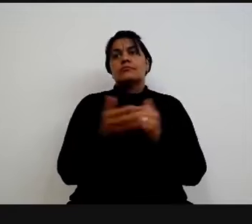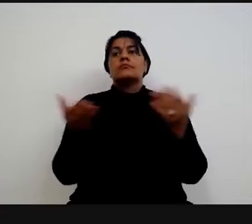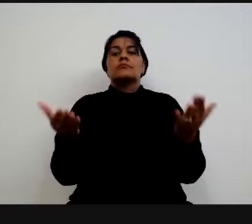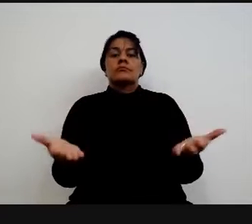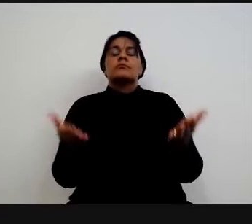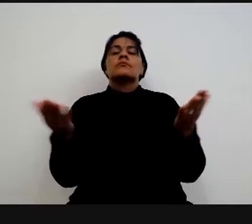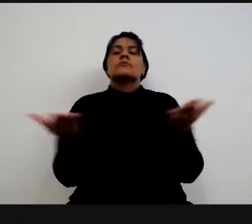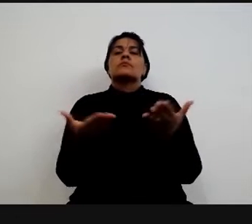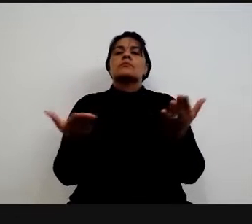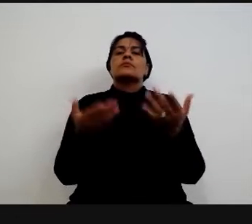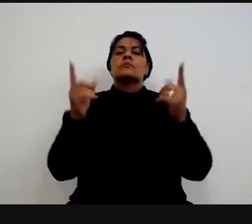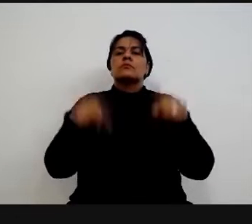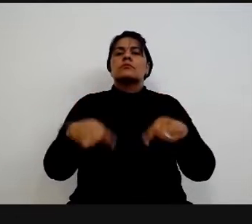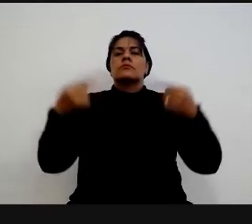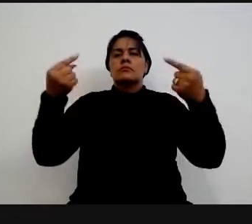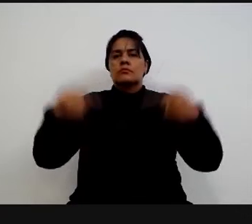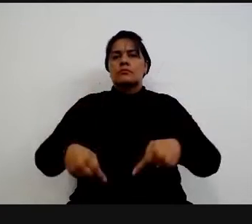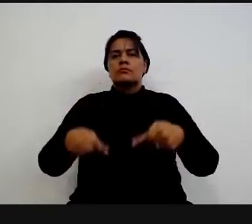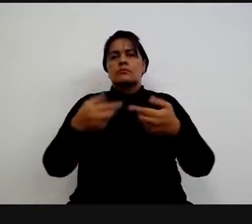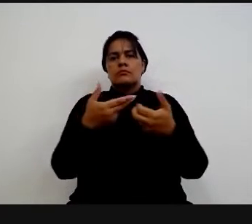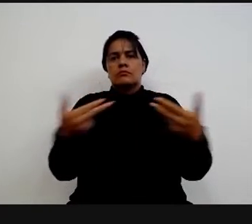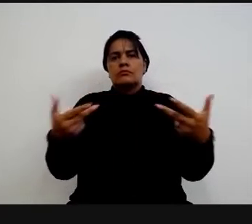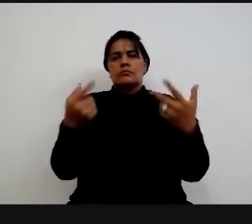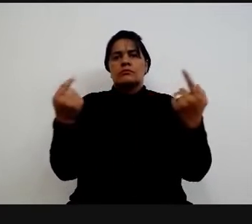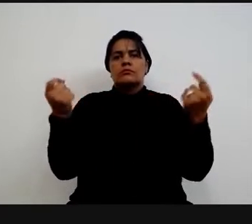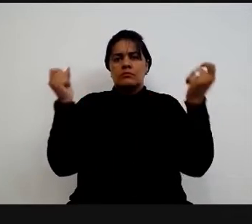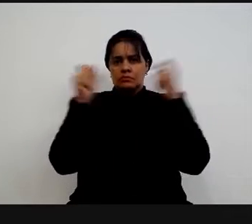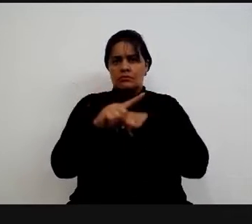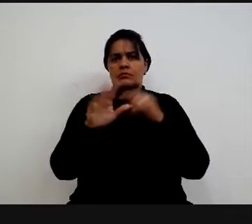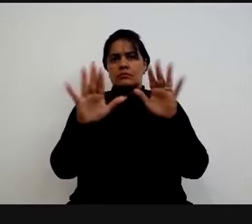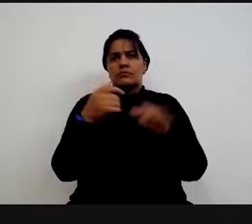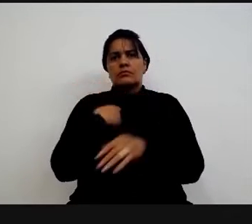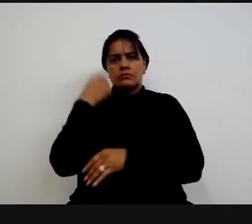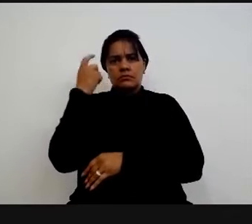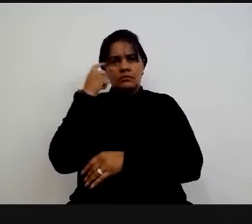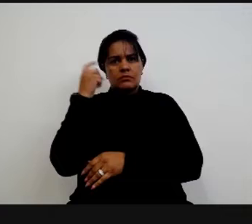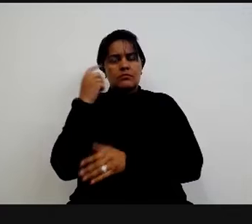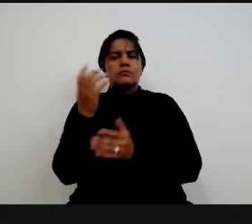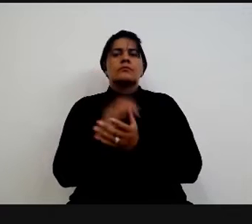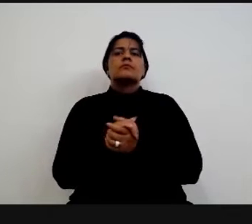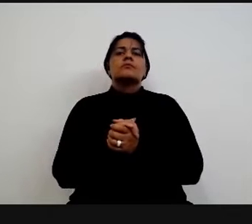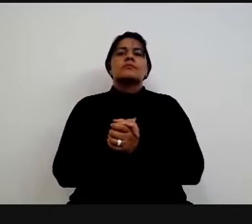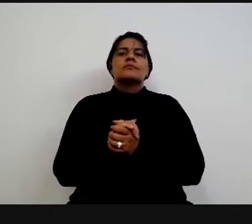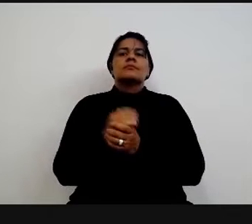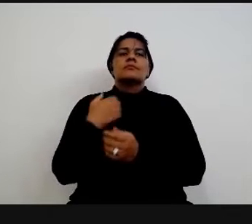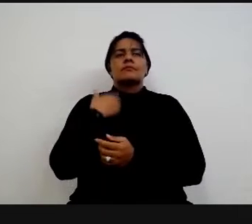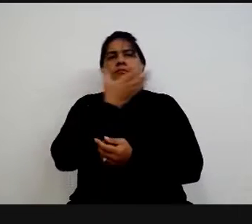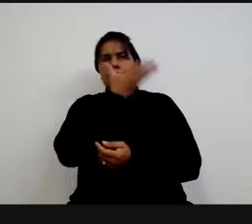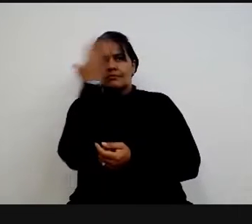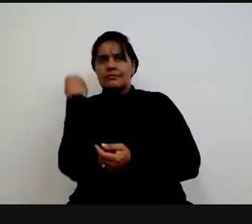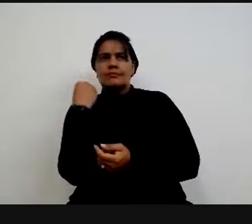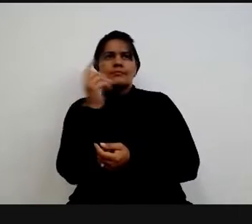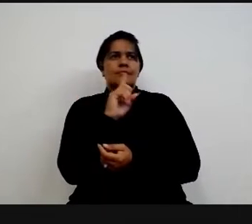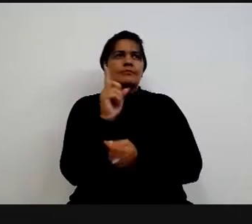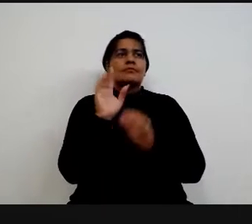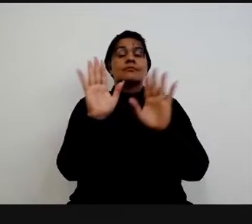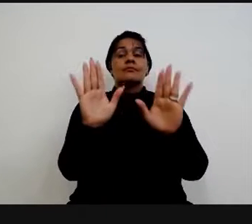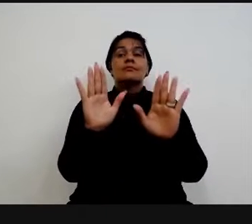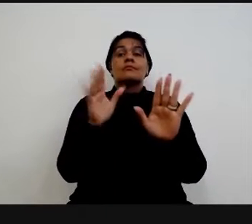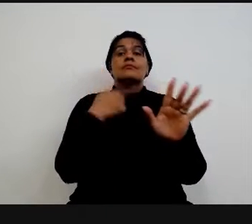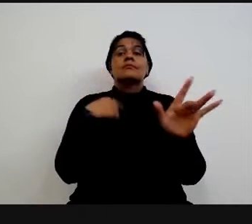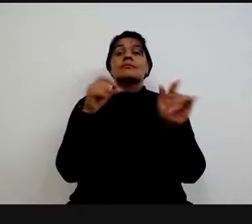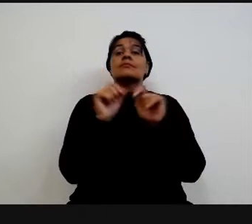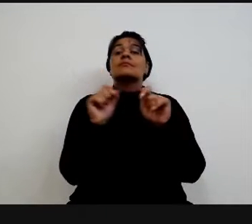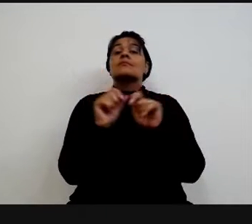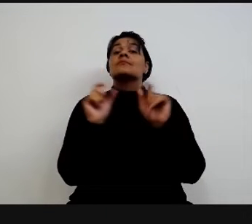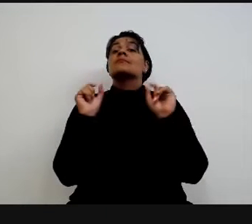desse bloco, né, de desafios, uma coisa que... aí o que eu fiz, né? Para não correr o risco de esquecer, acionei